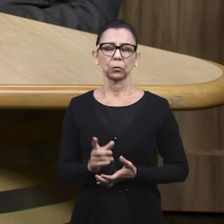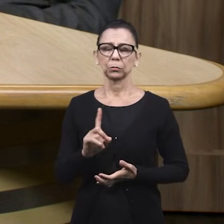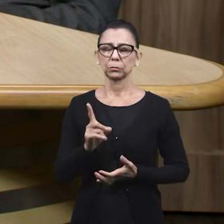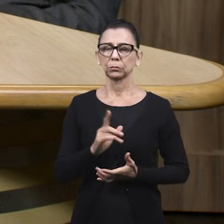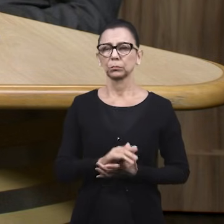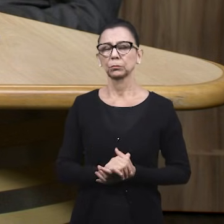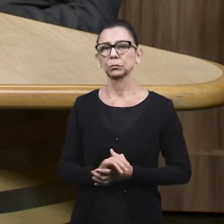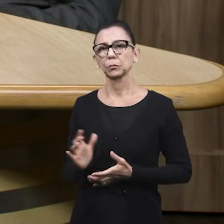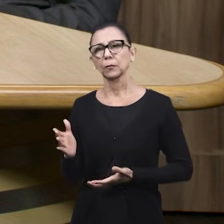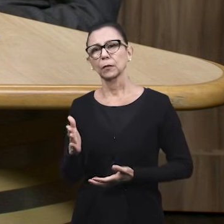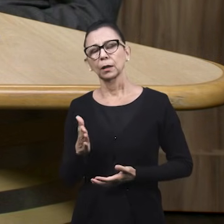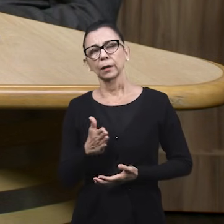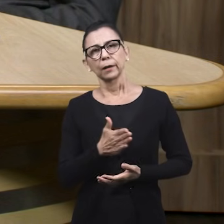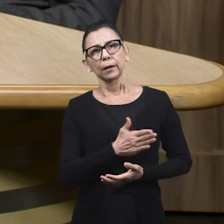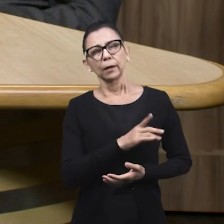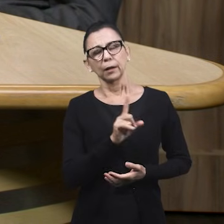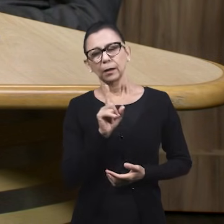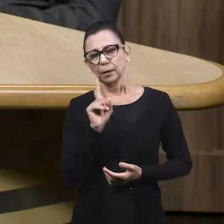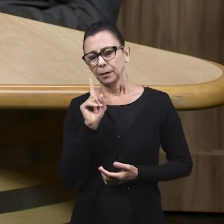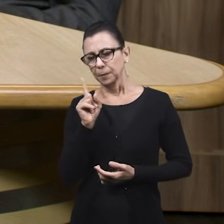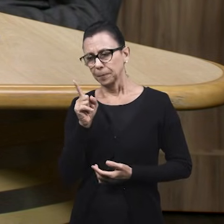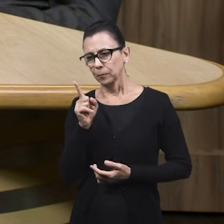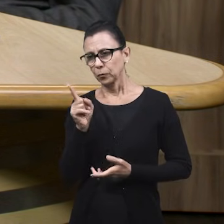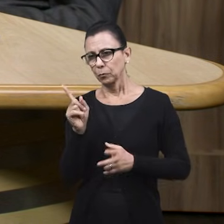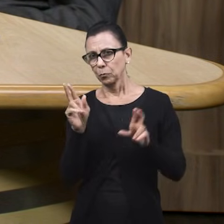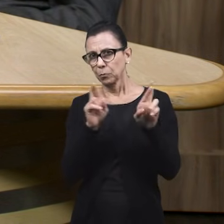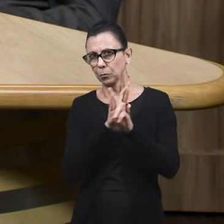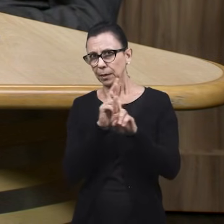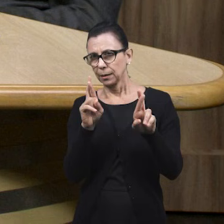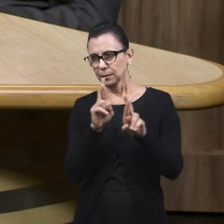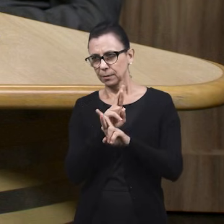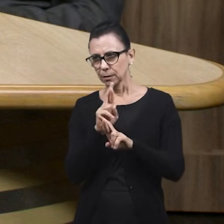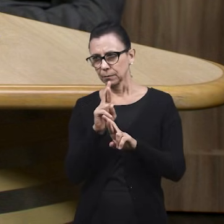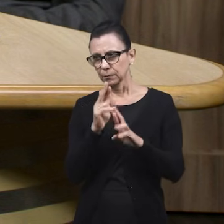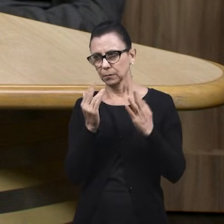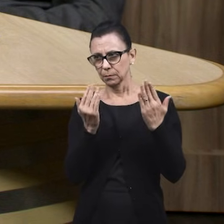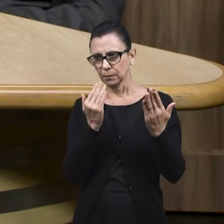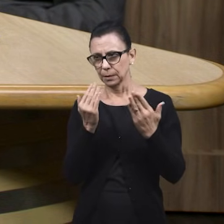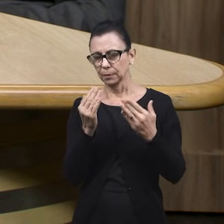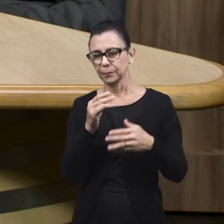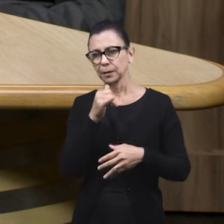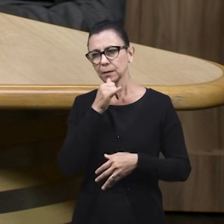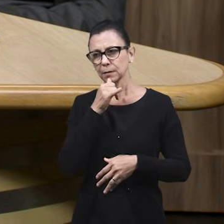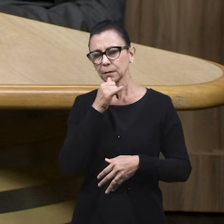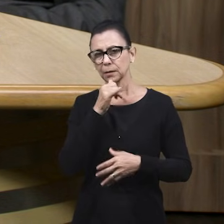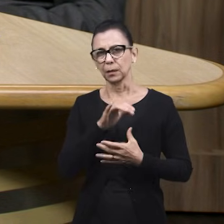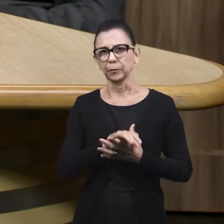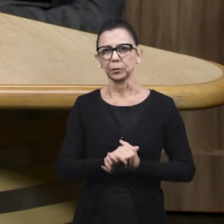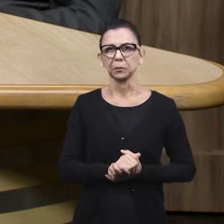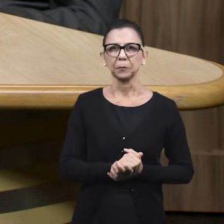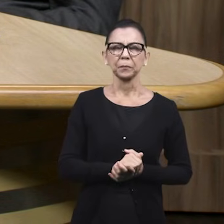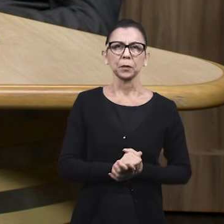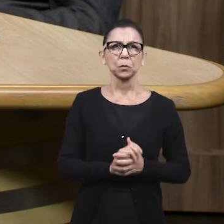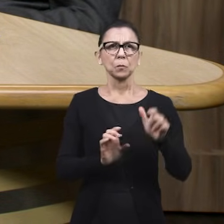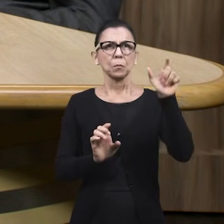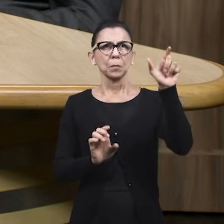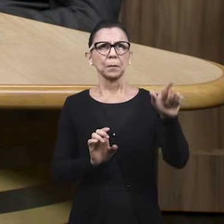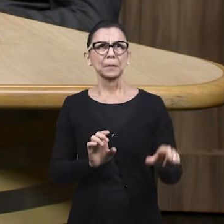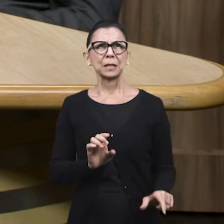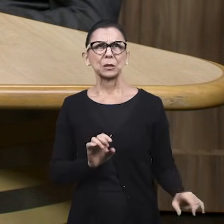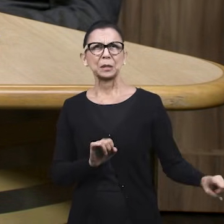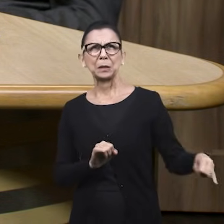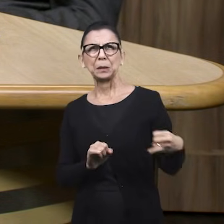uma pessoa para a gente fazer uma associação, fazer uma analogia, uma pessoa